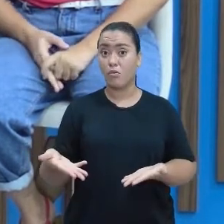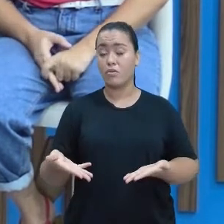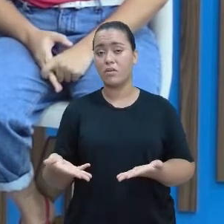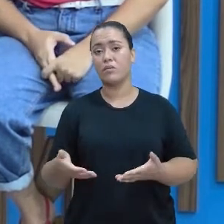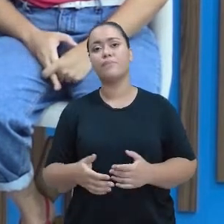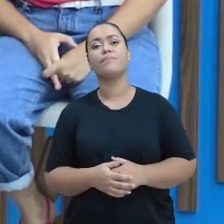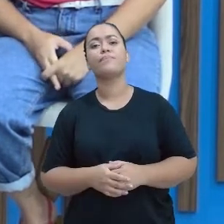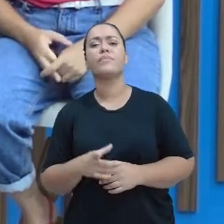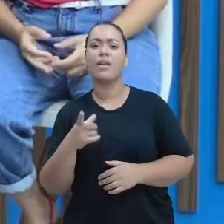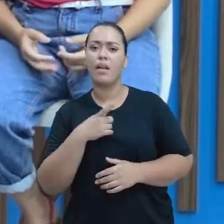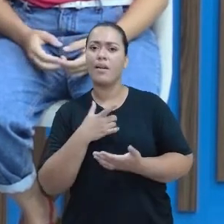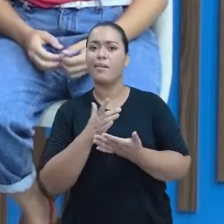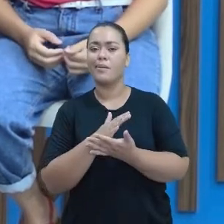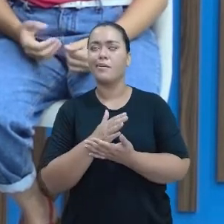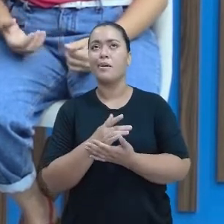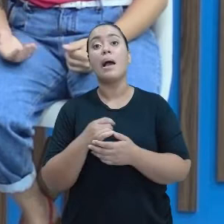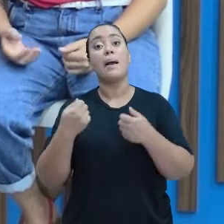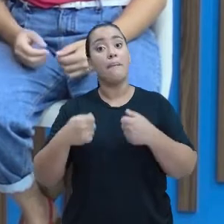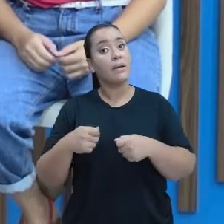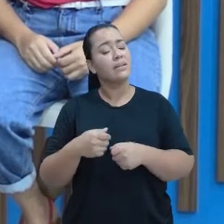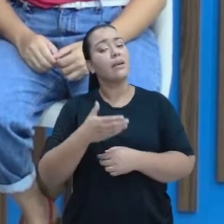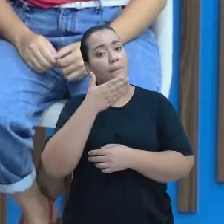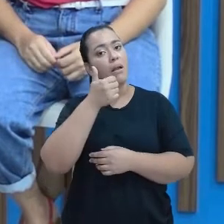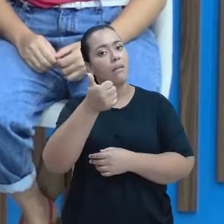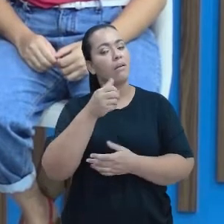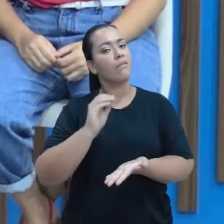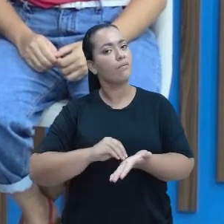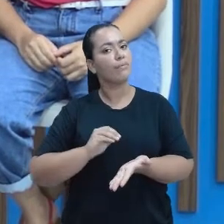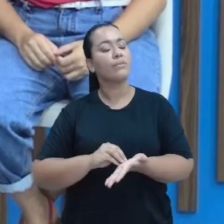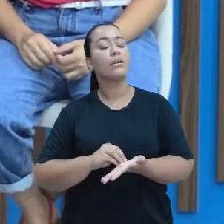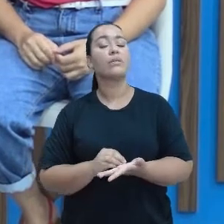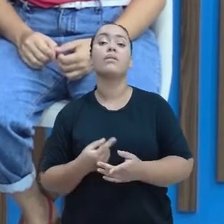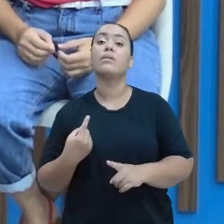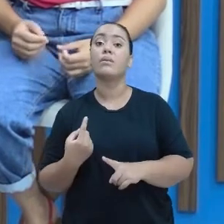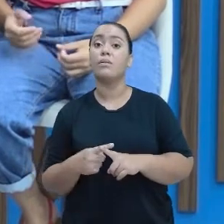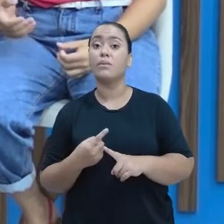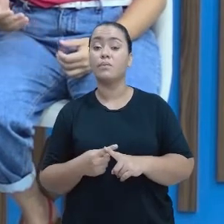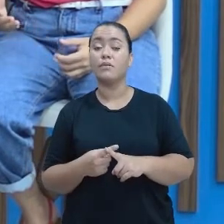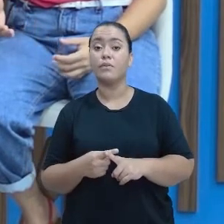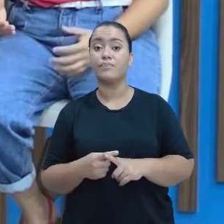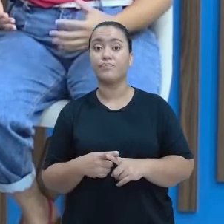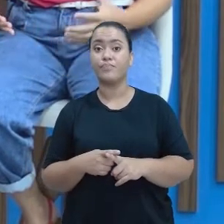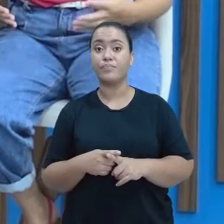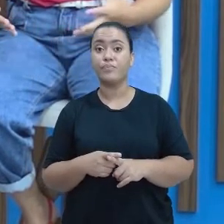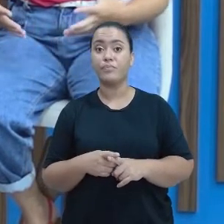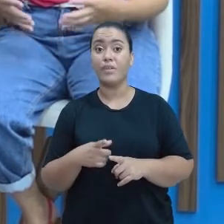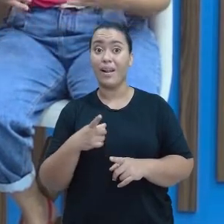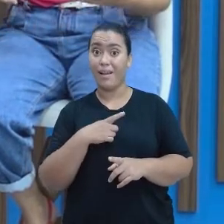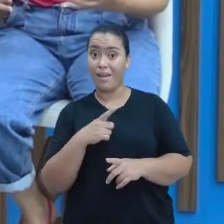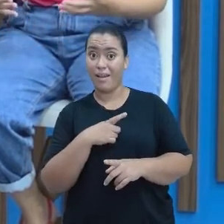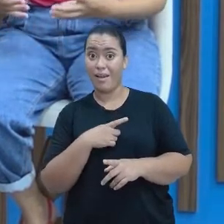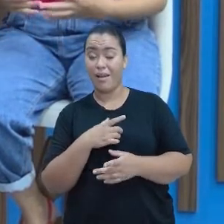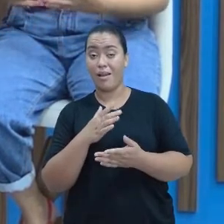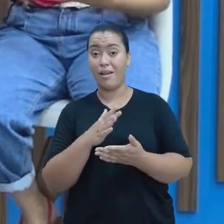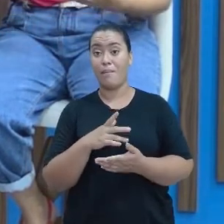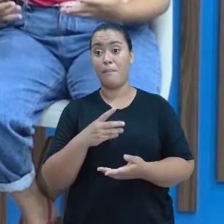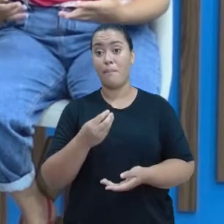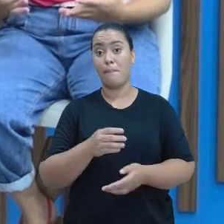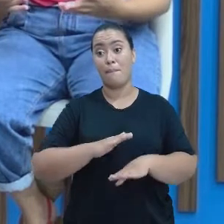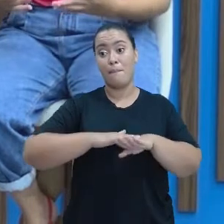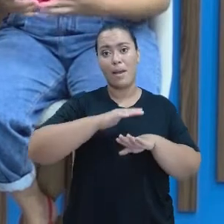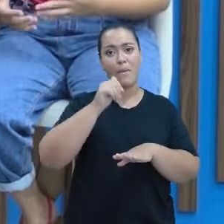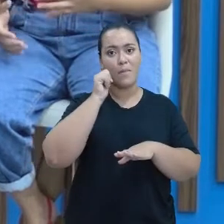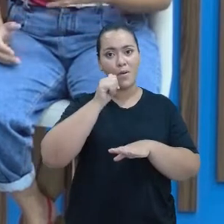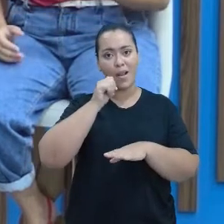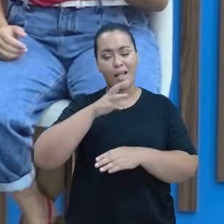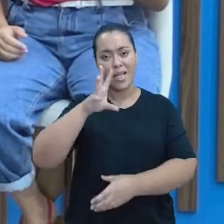a gente ainda precisa melhorar muito nessa questão, porque, apesar de existirem mais mulheres dentro do